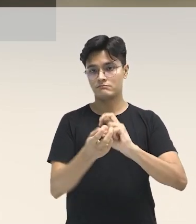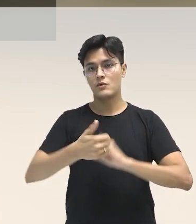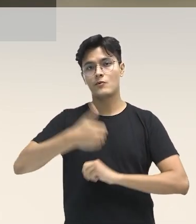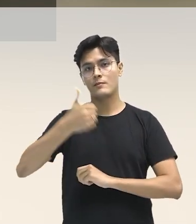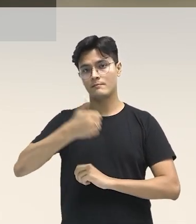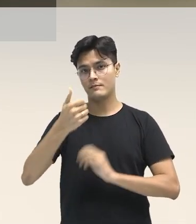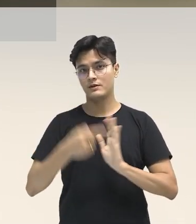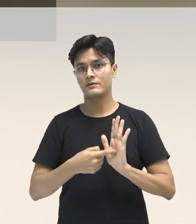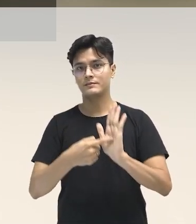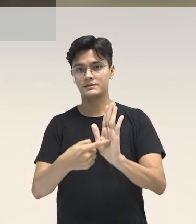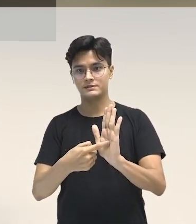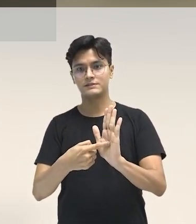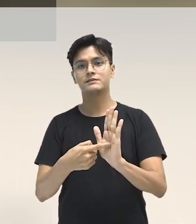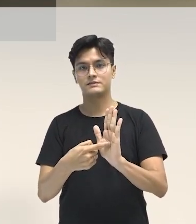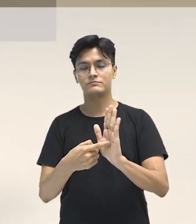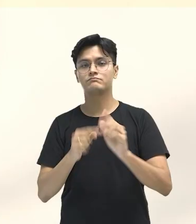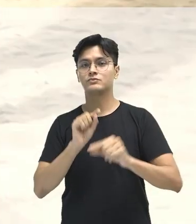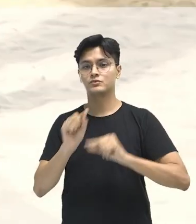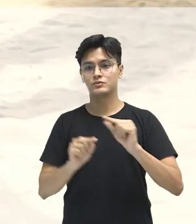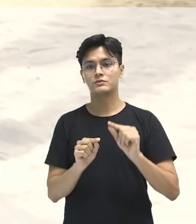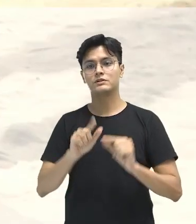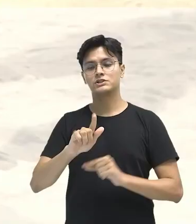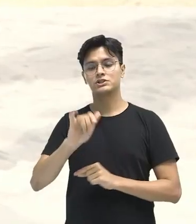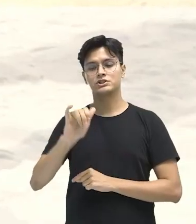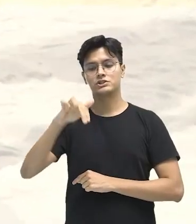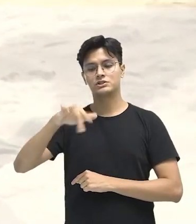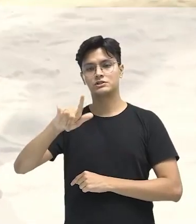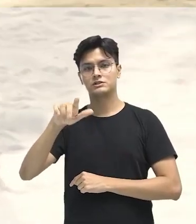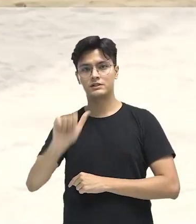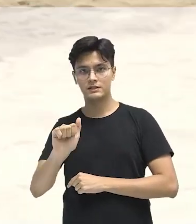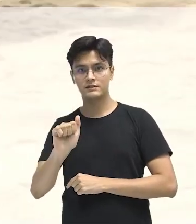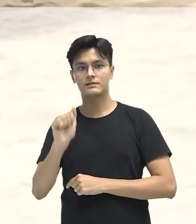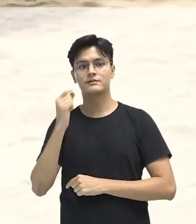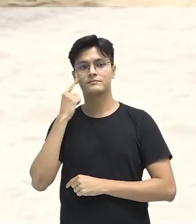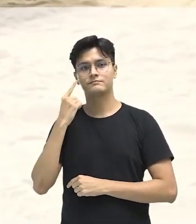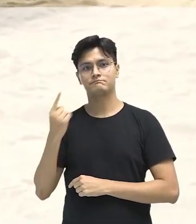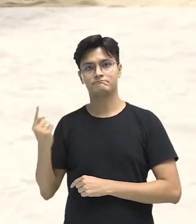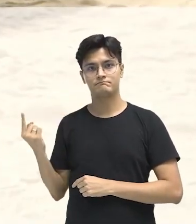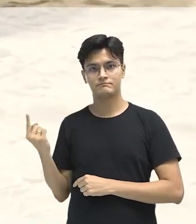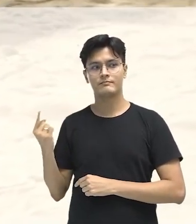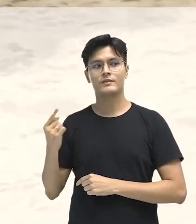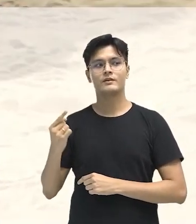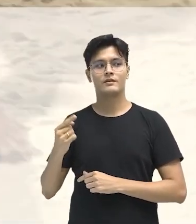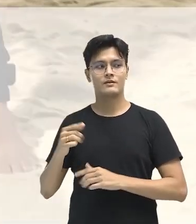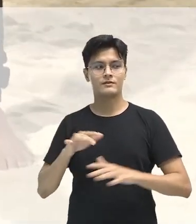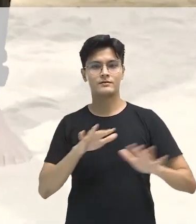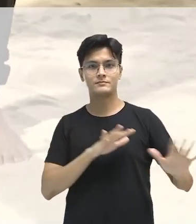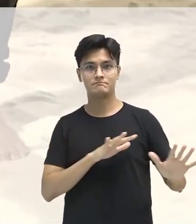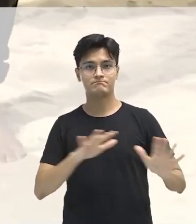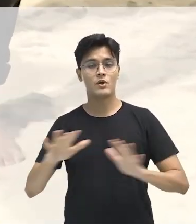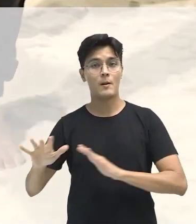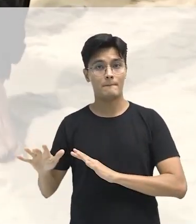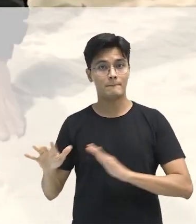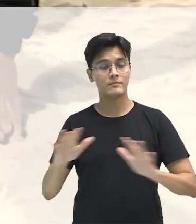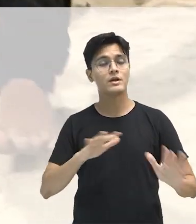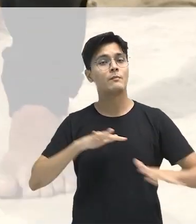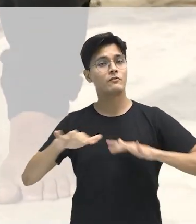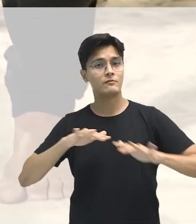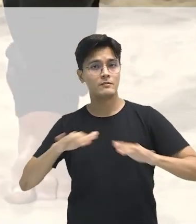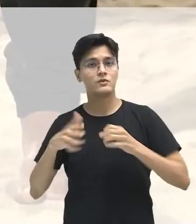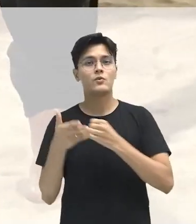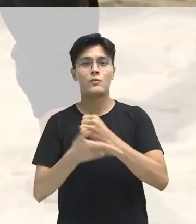primeiro que eu vou apresentar para vocês é a ginga. A ginga é um movimento básico. Ele é o